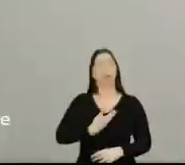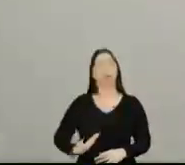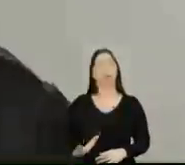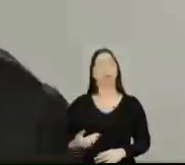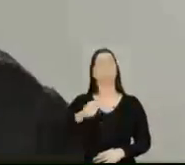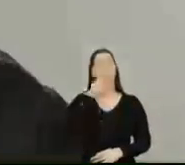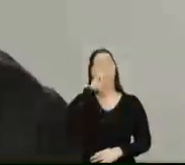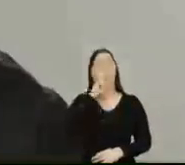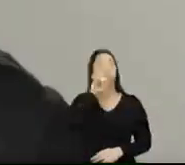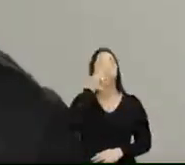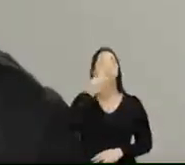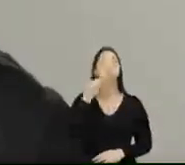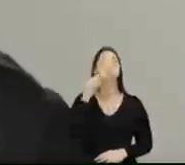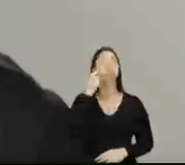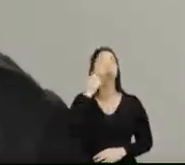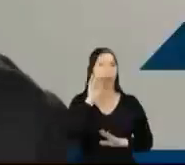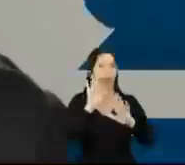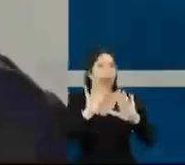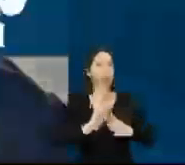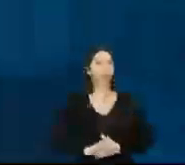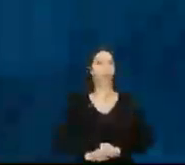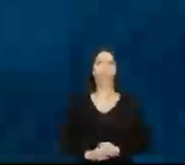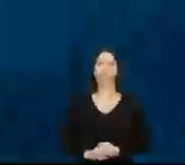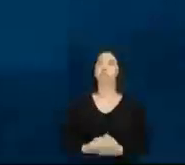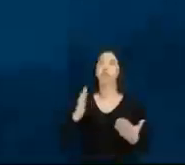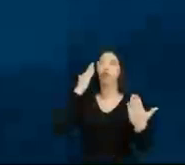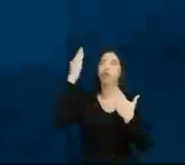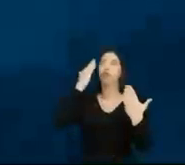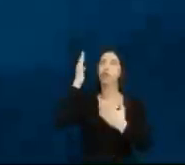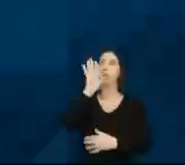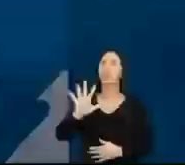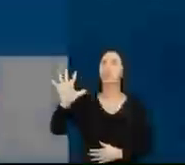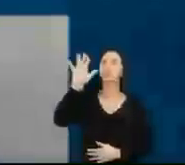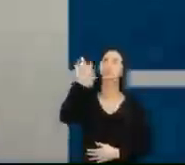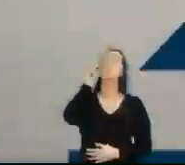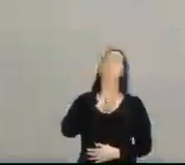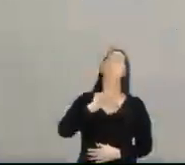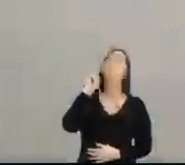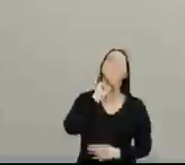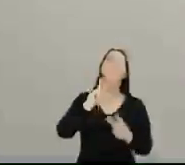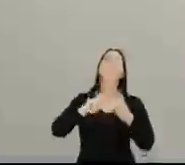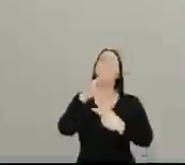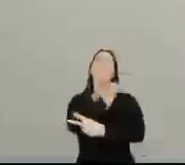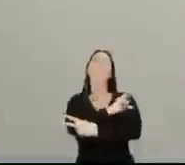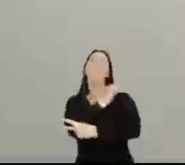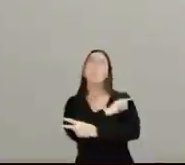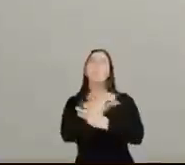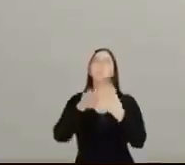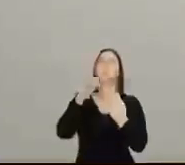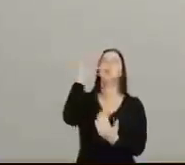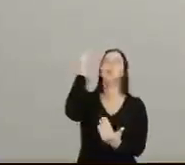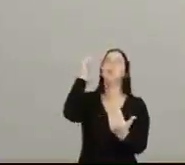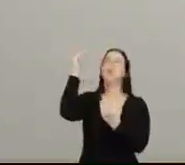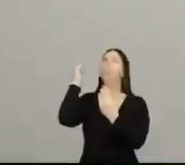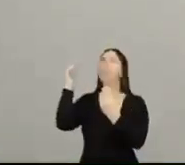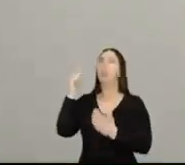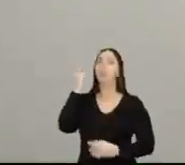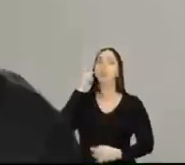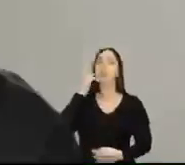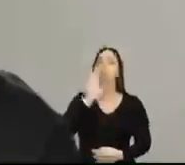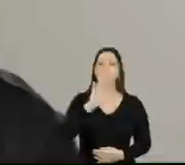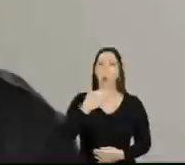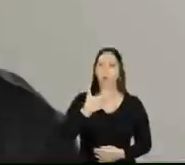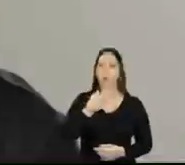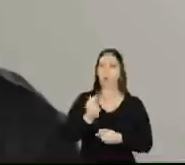gente corre se escolher errado o governador de São Paulo. Quais os perigos, Rodrigo? É só você comparar com os outros estados desenvolvidos do